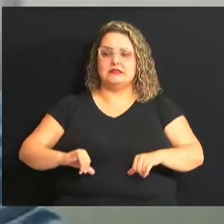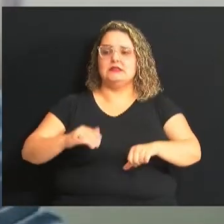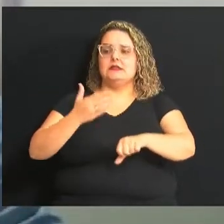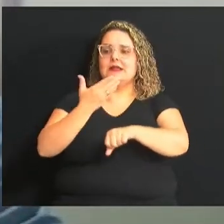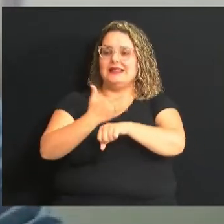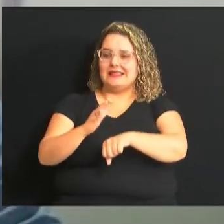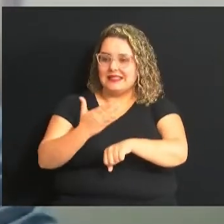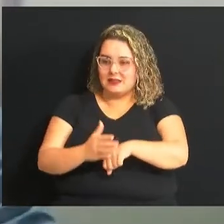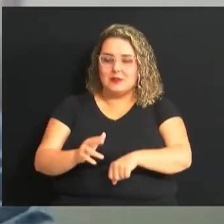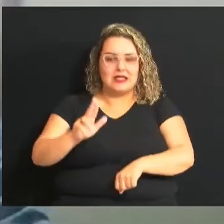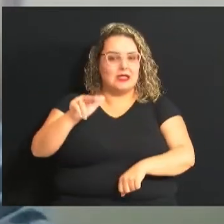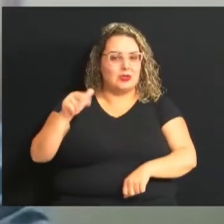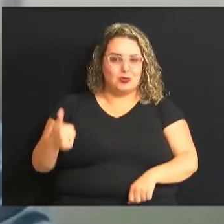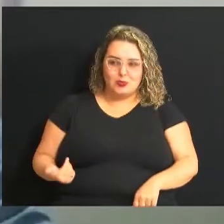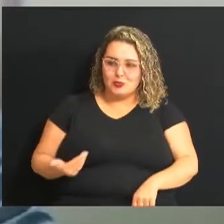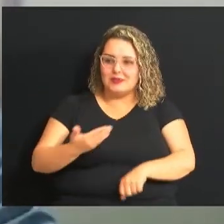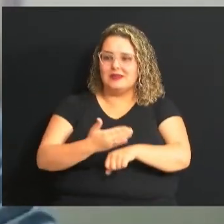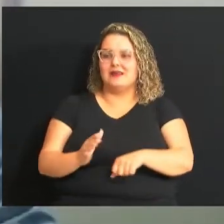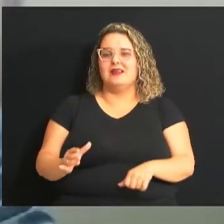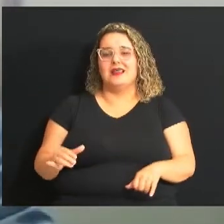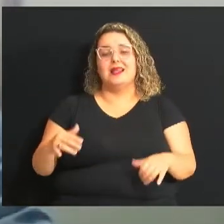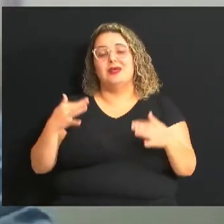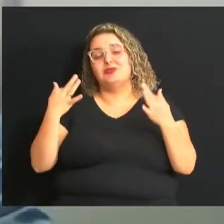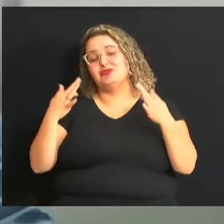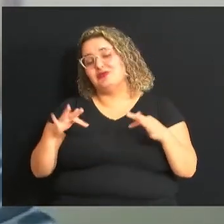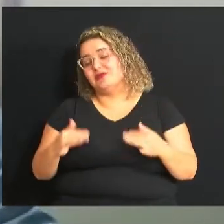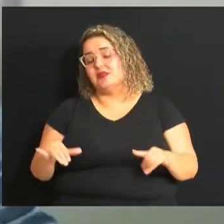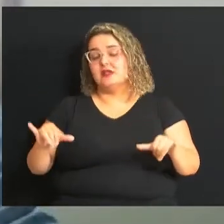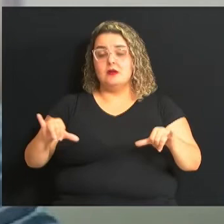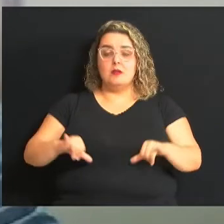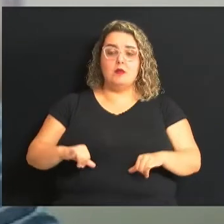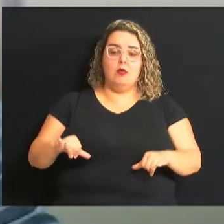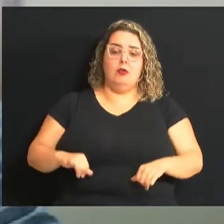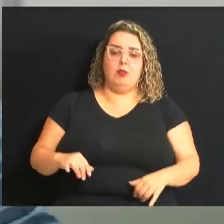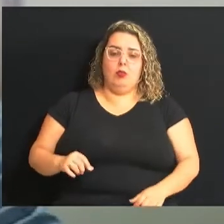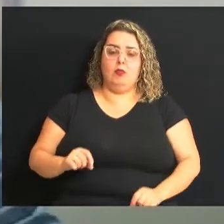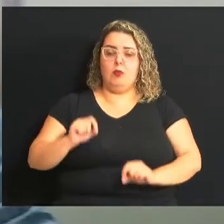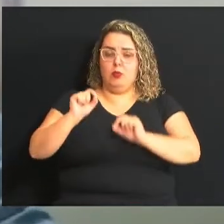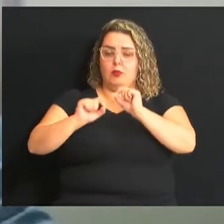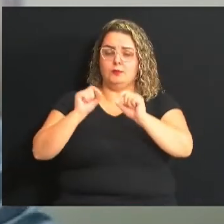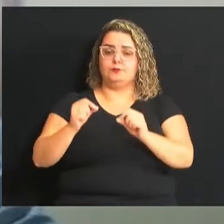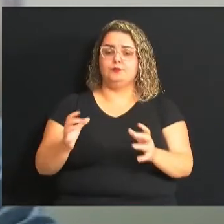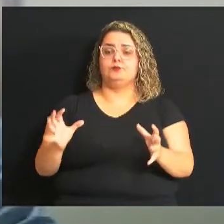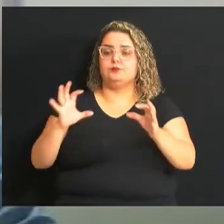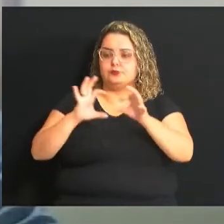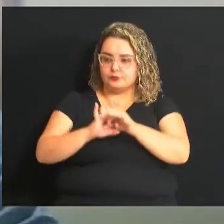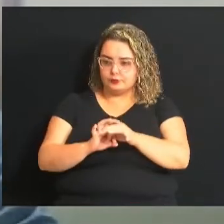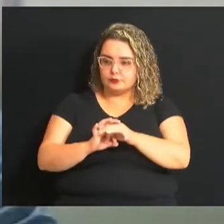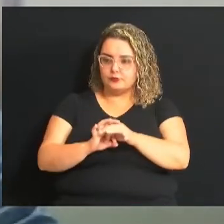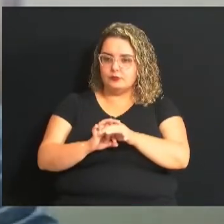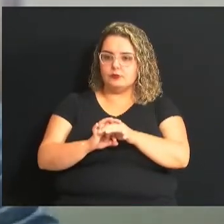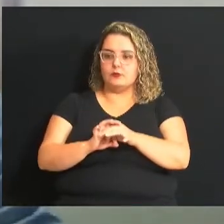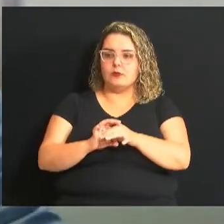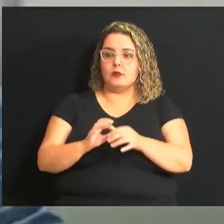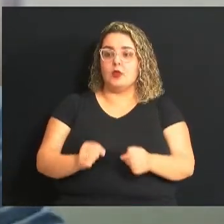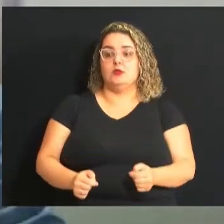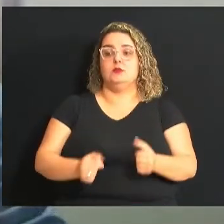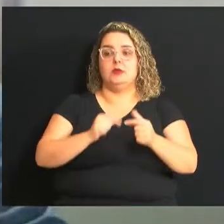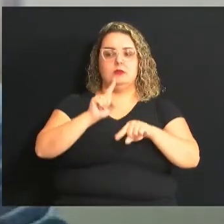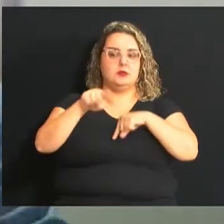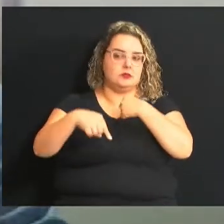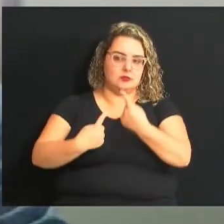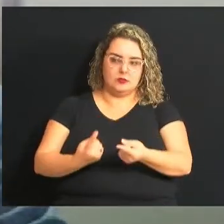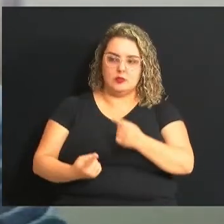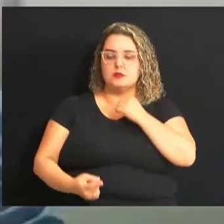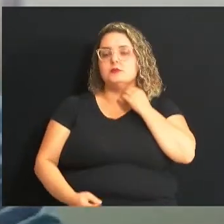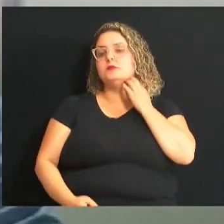treinou, gera dor, gera desconforto. Mas o que a gente pode se atrelar é justamente os benefícios que vêm pós. Então, como nada na